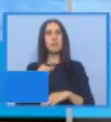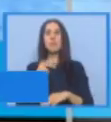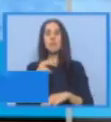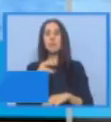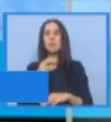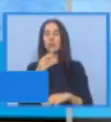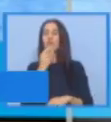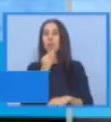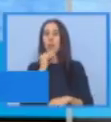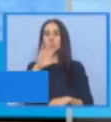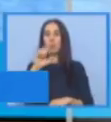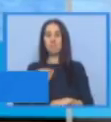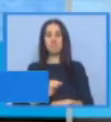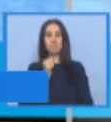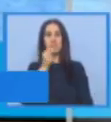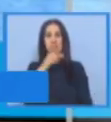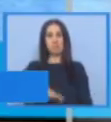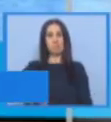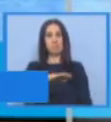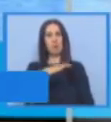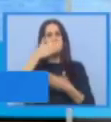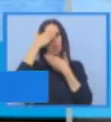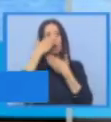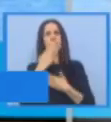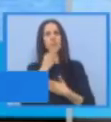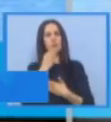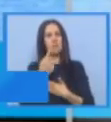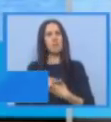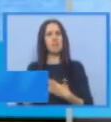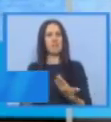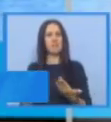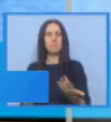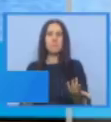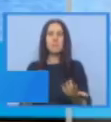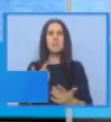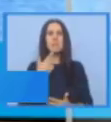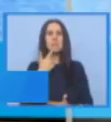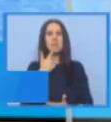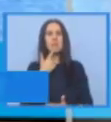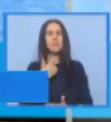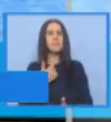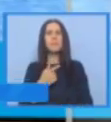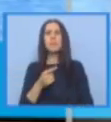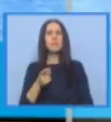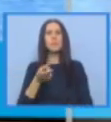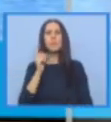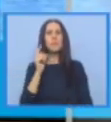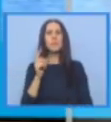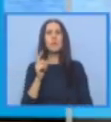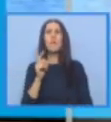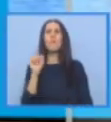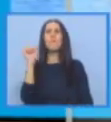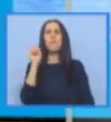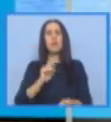por Estado de Israel, há árabes israelitas. Portanto, quer dizer, isto não tem a ver sequer com a